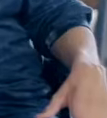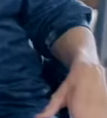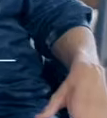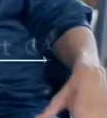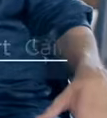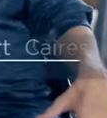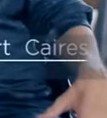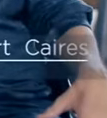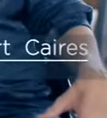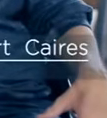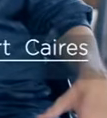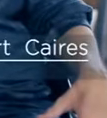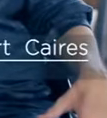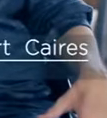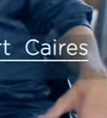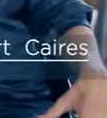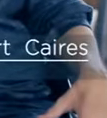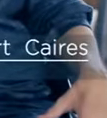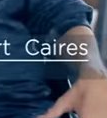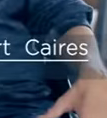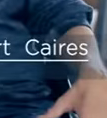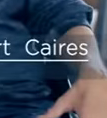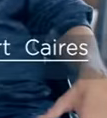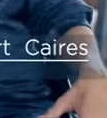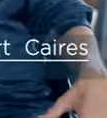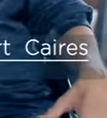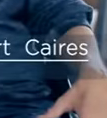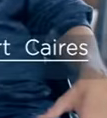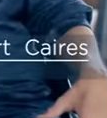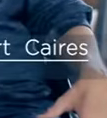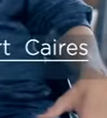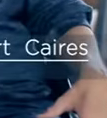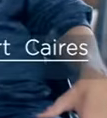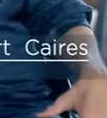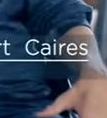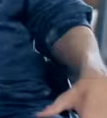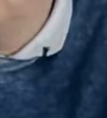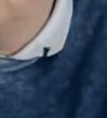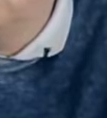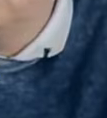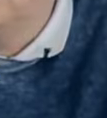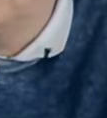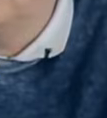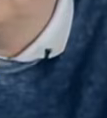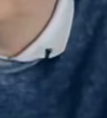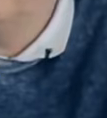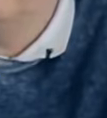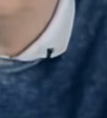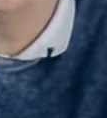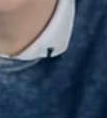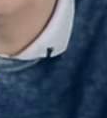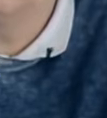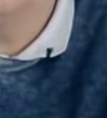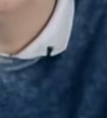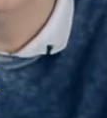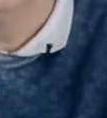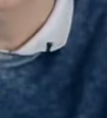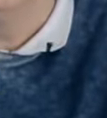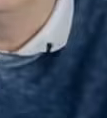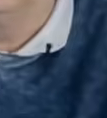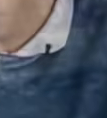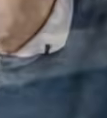Em 7 de janeiro de 73, a gente estava na piscina brincando, eu dei um mergulho e bati o rosto num amigo meu dentro da